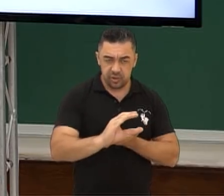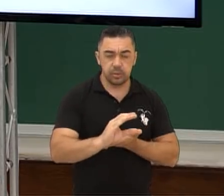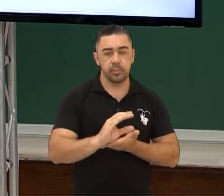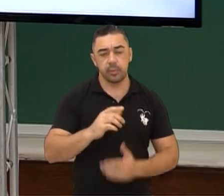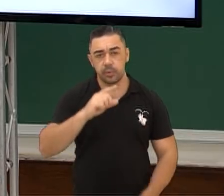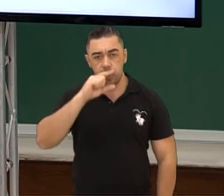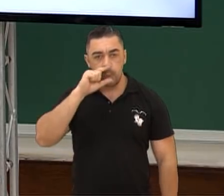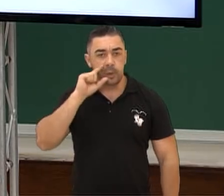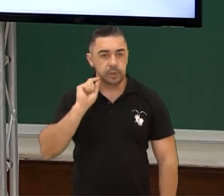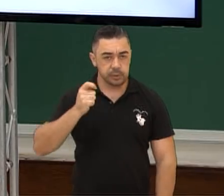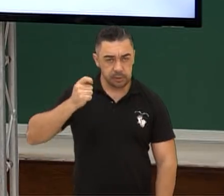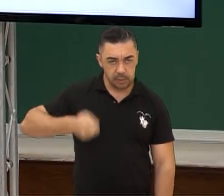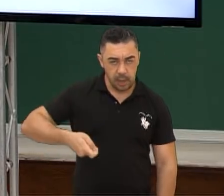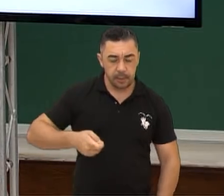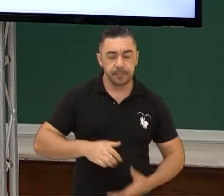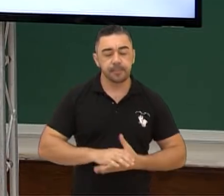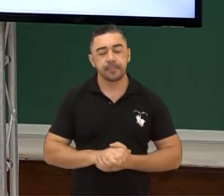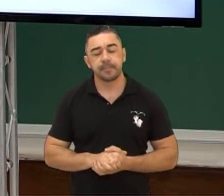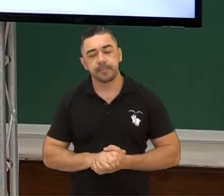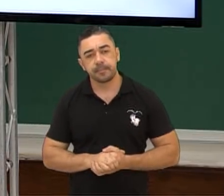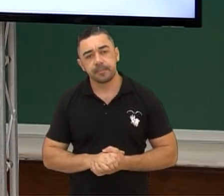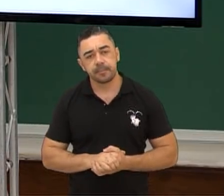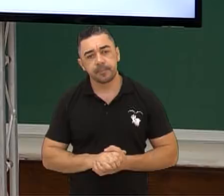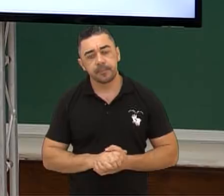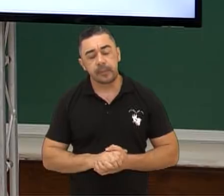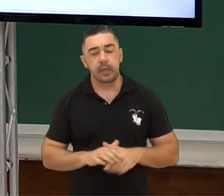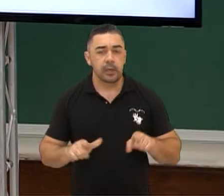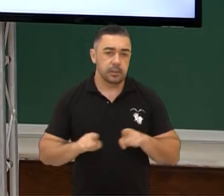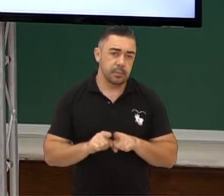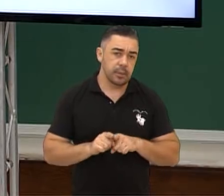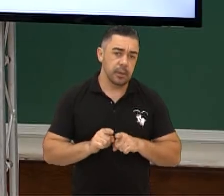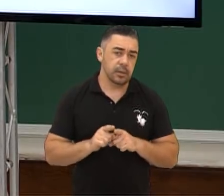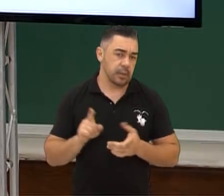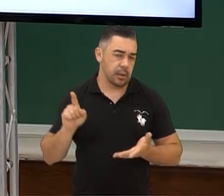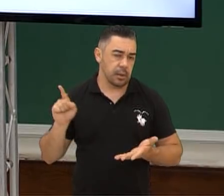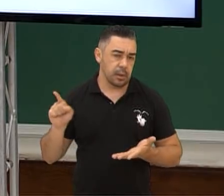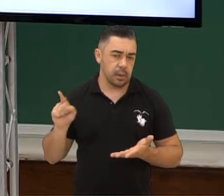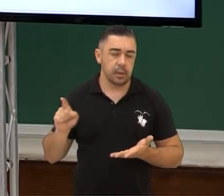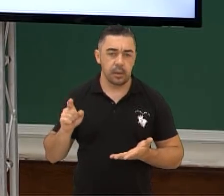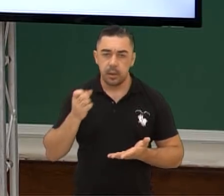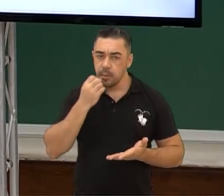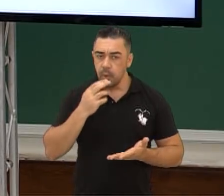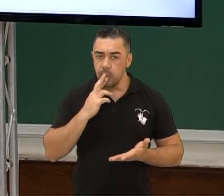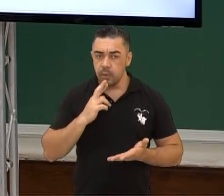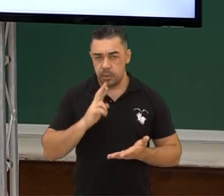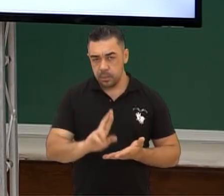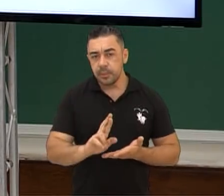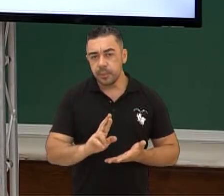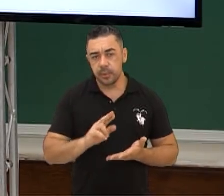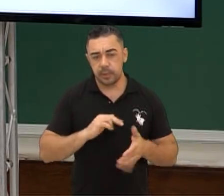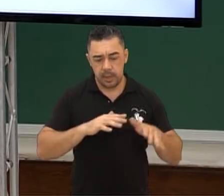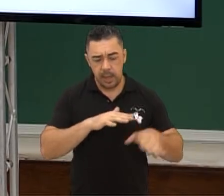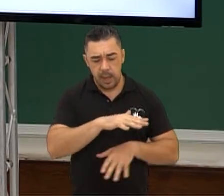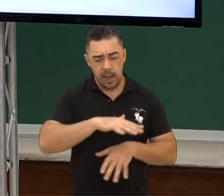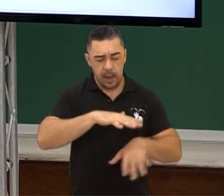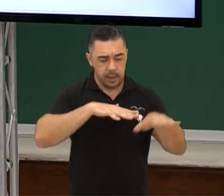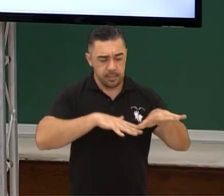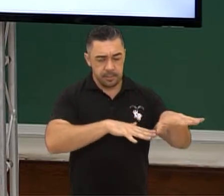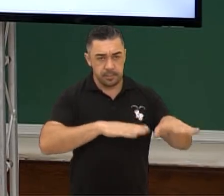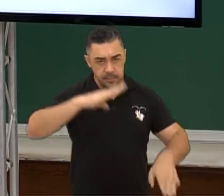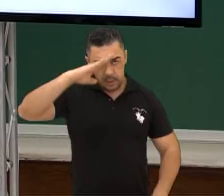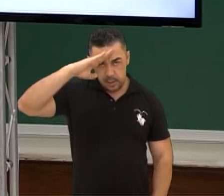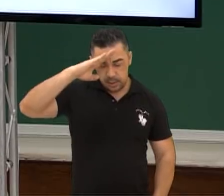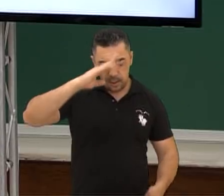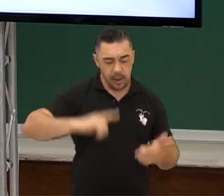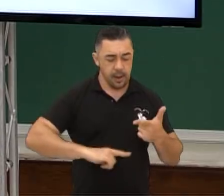Stalin e depois, e tanto esses bons resultados na área também militar, na área científica, lembra?